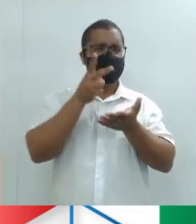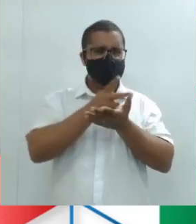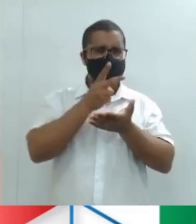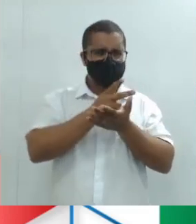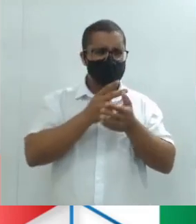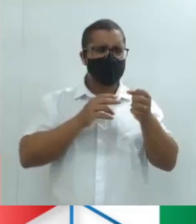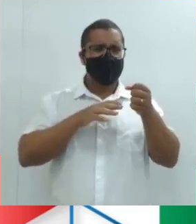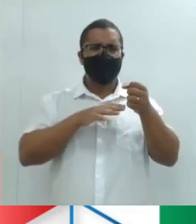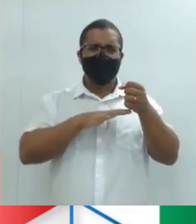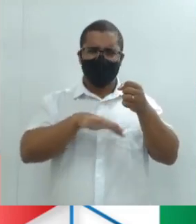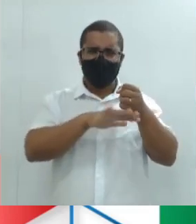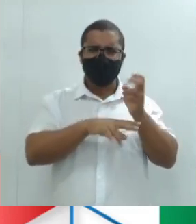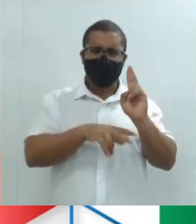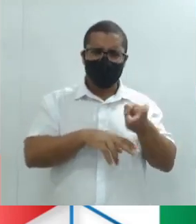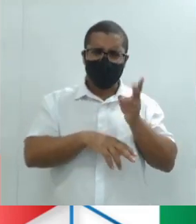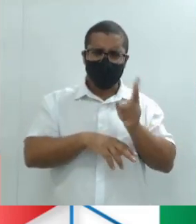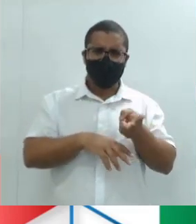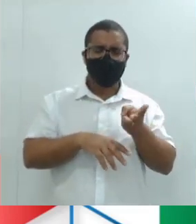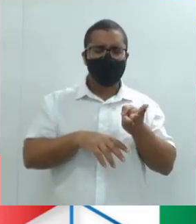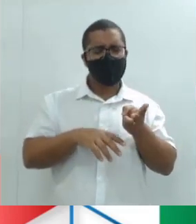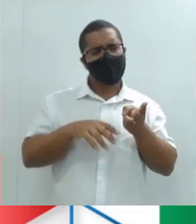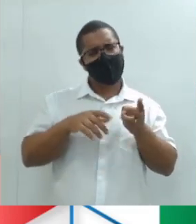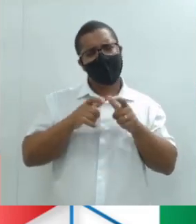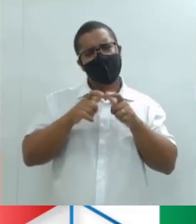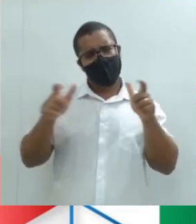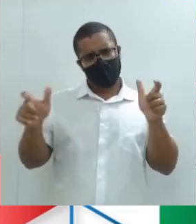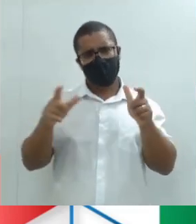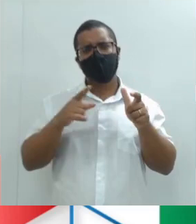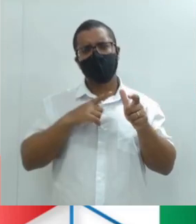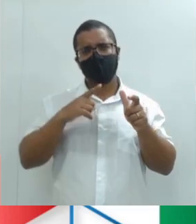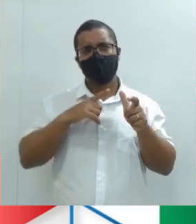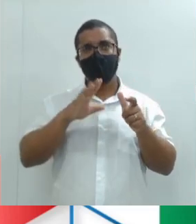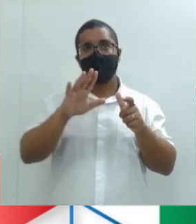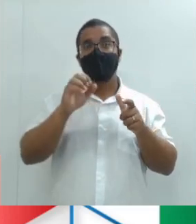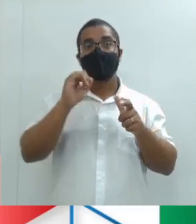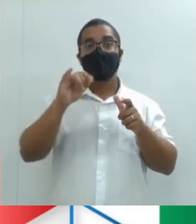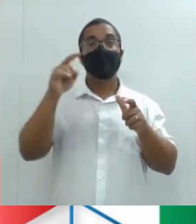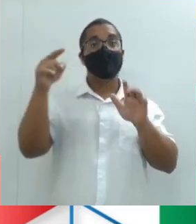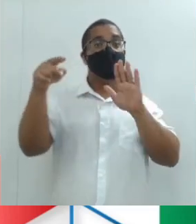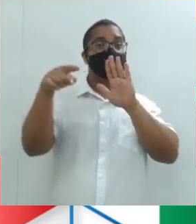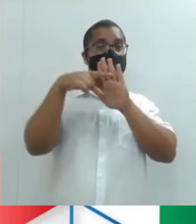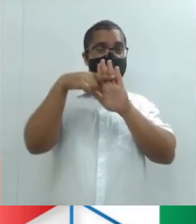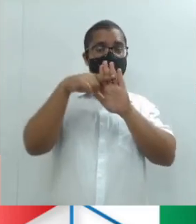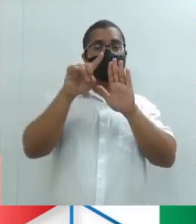professor? Na maioria das vezes, sempre vai repetir a base. Com exceção do lado do expoente negativo, que a